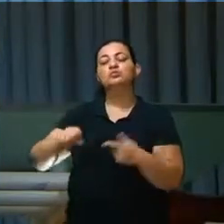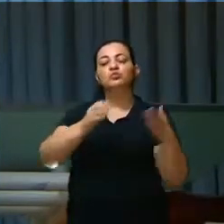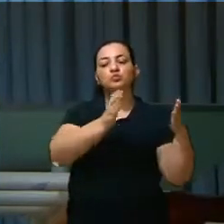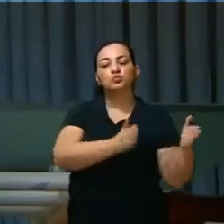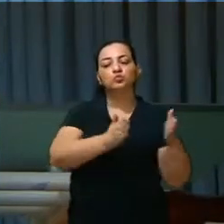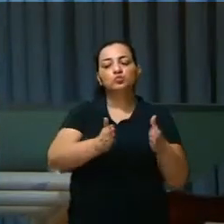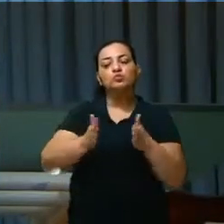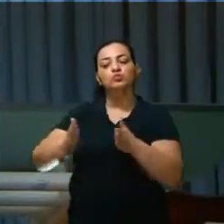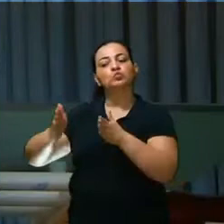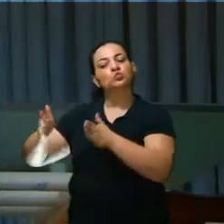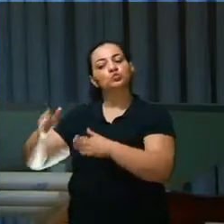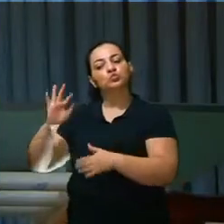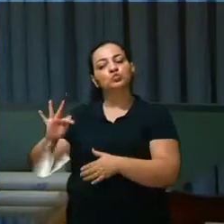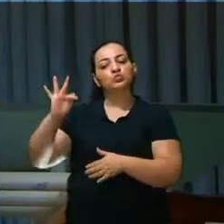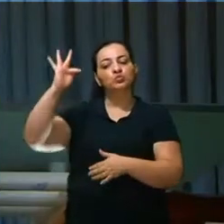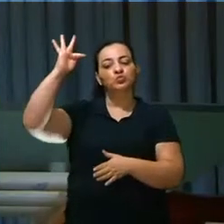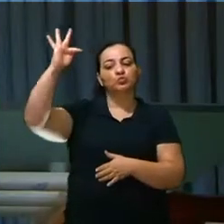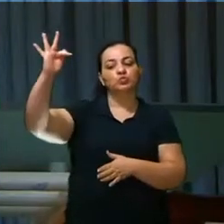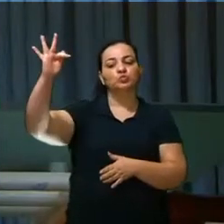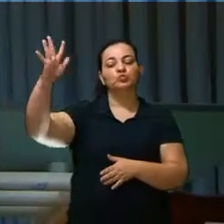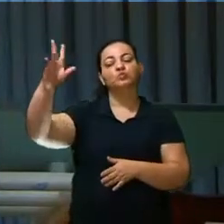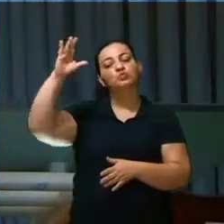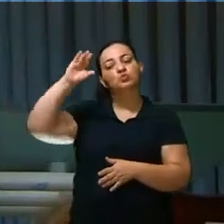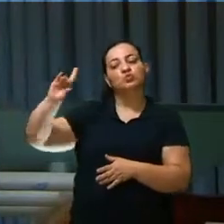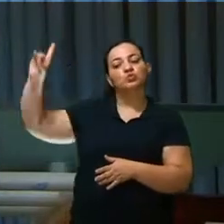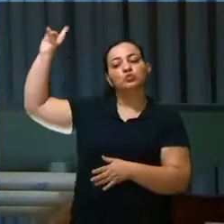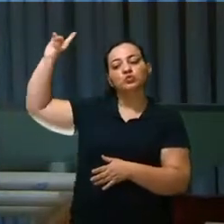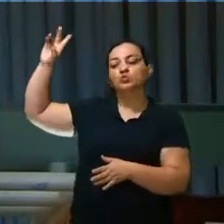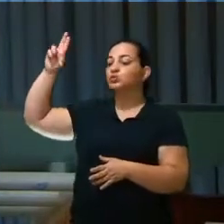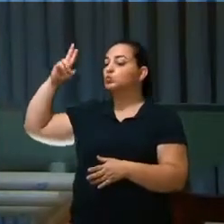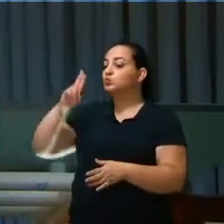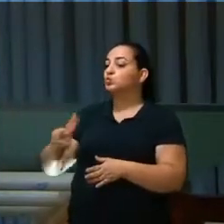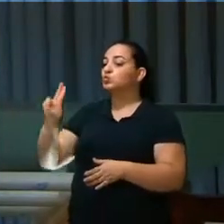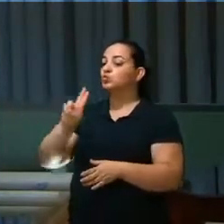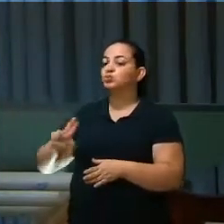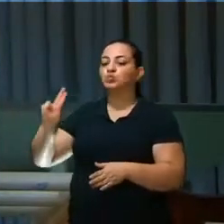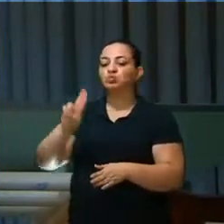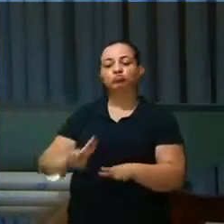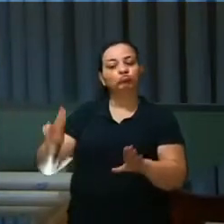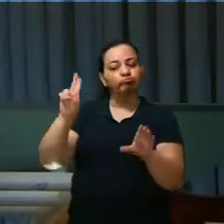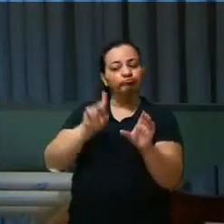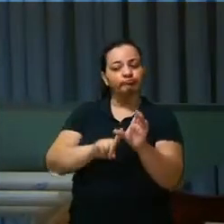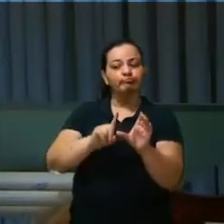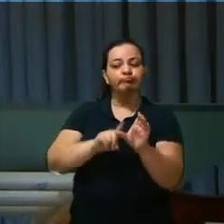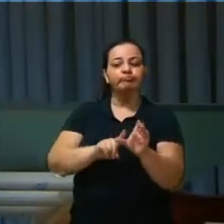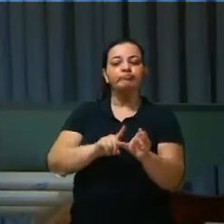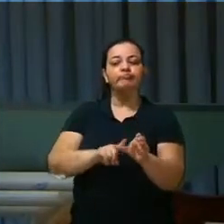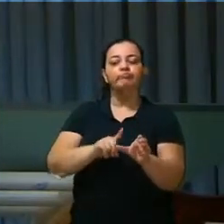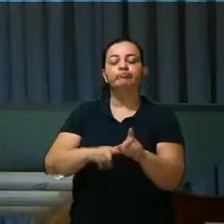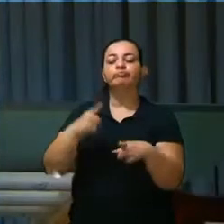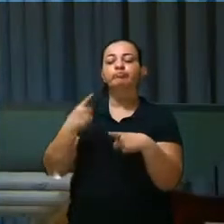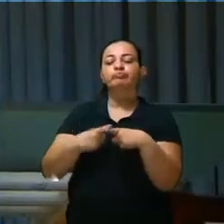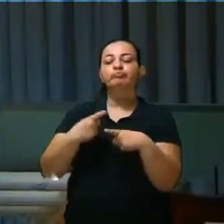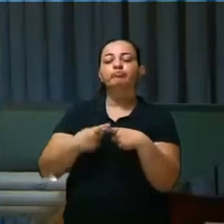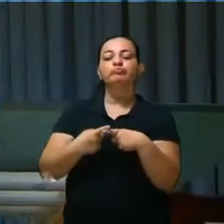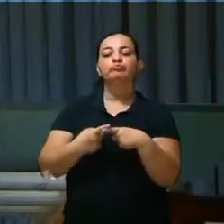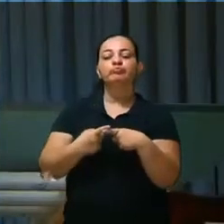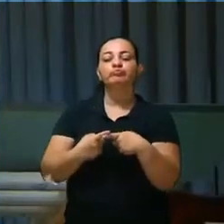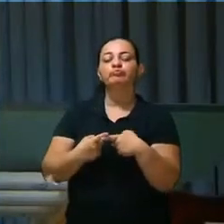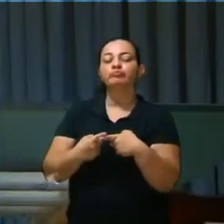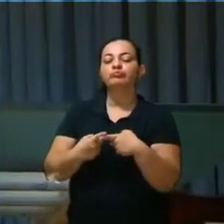zero as futuras e Deus usou aquelas cidades porque